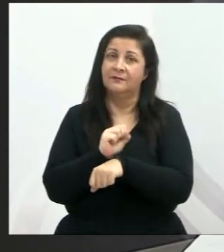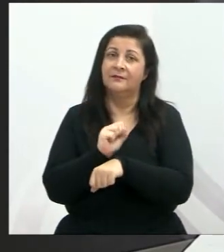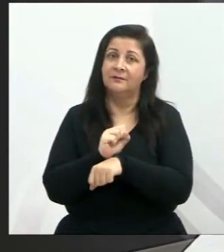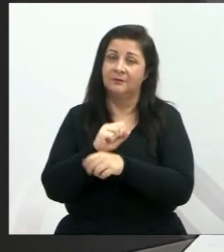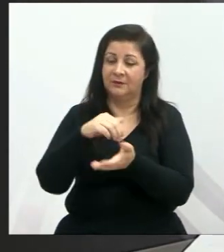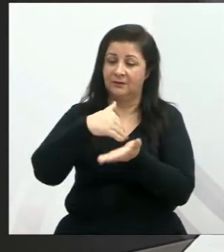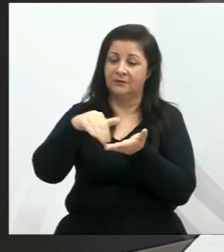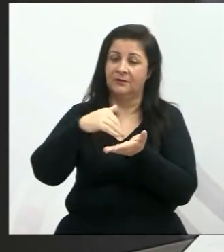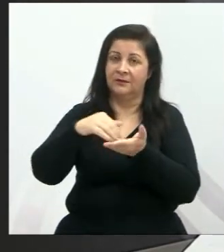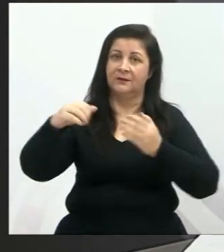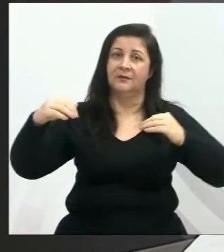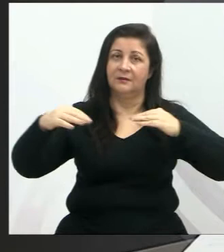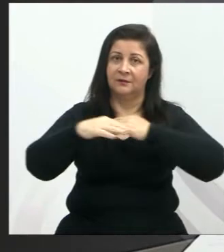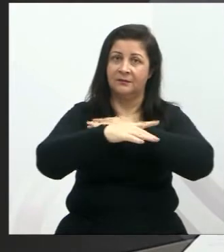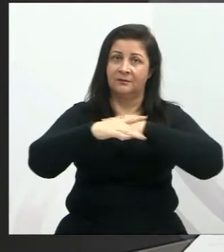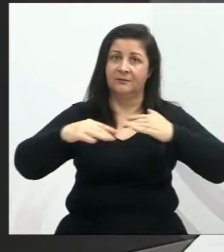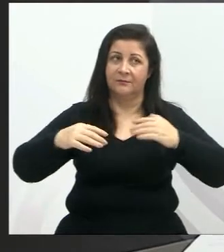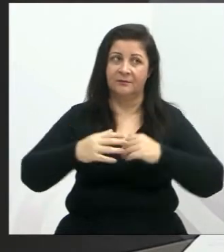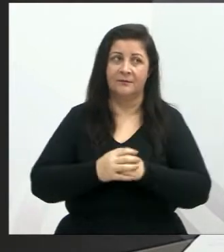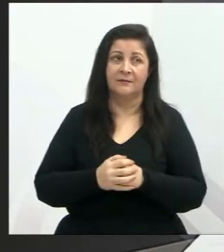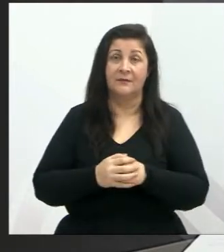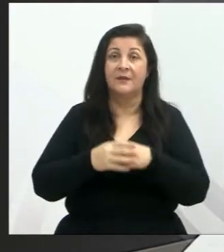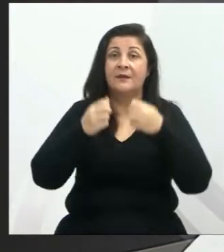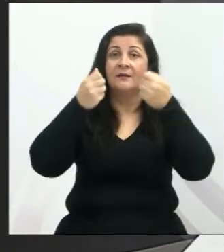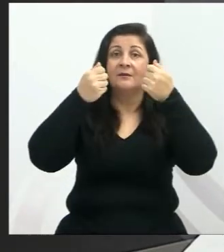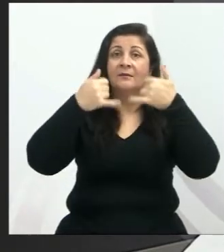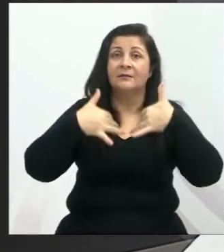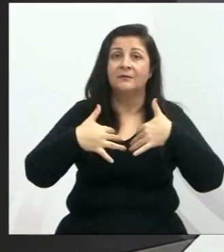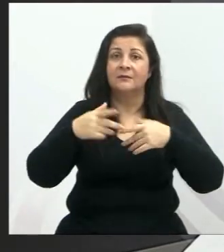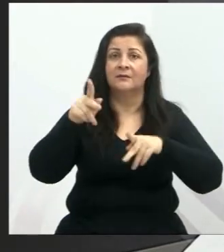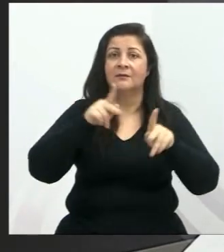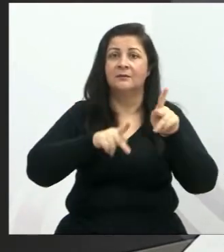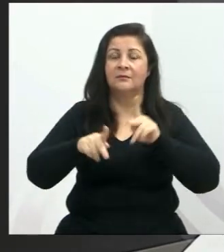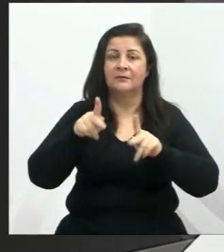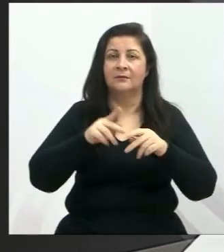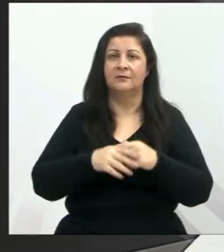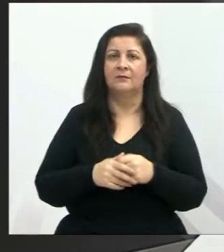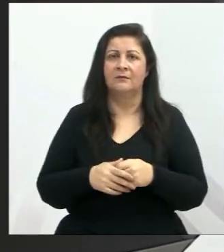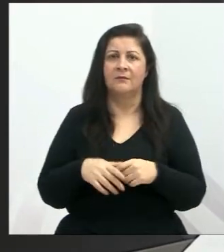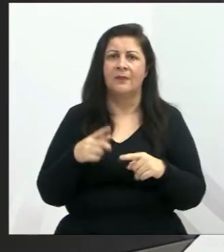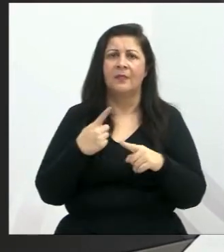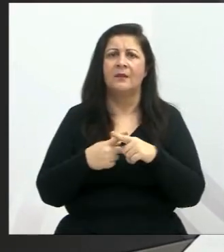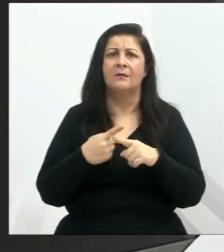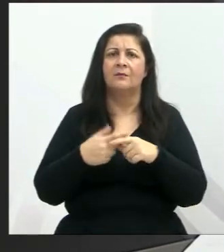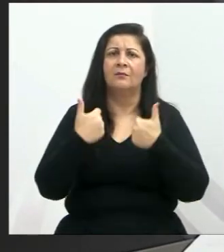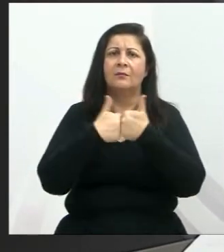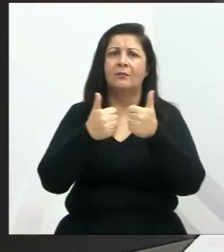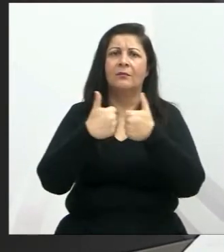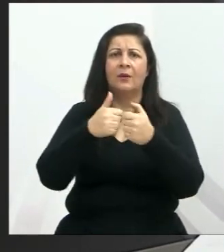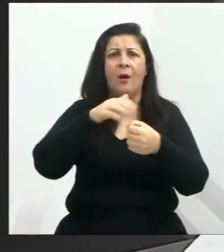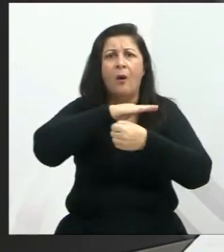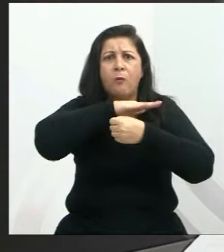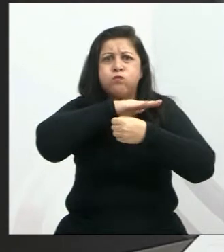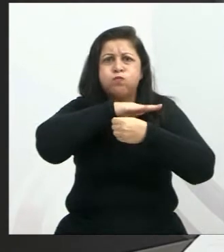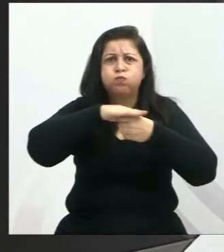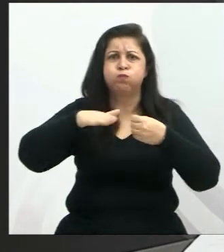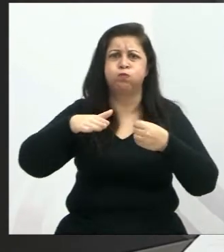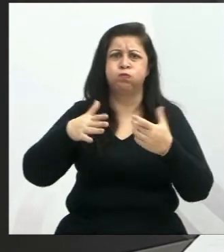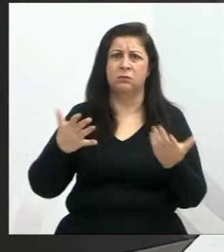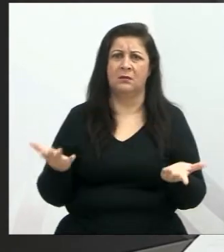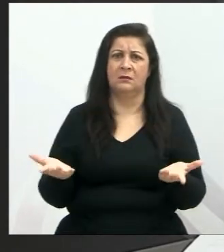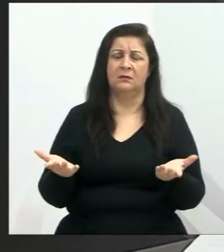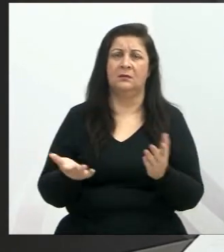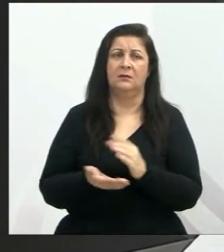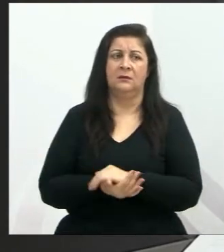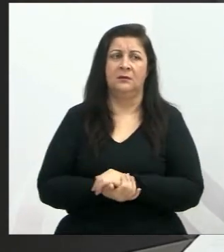secretário de Mobilidade Urbana, Edil Guedes, para dar uma explicação para a população o porquê esses ônibus estão lotados, principalmente aí nesses períodos de